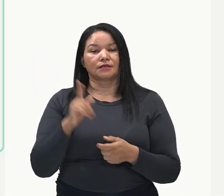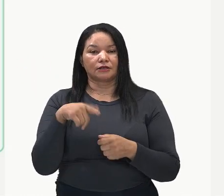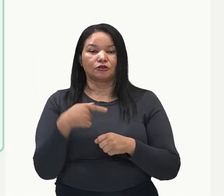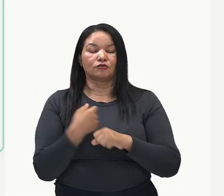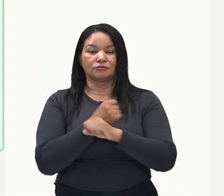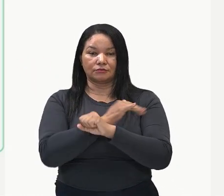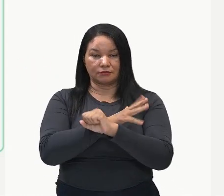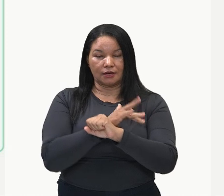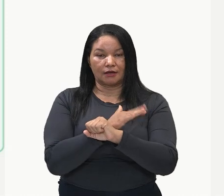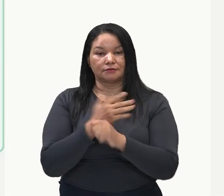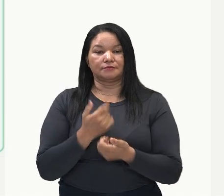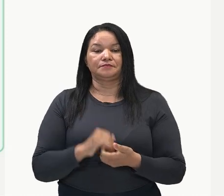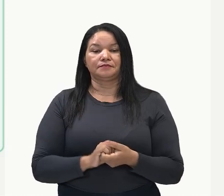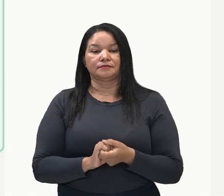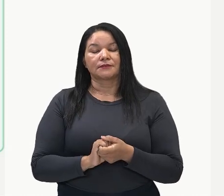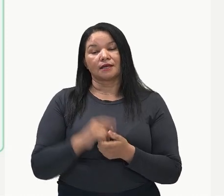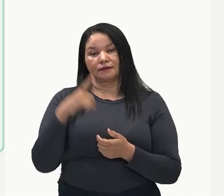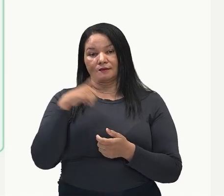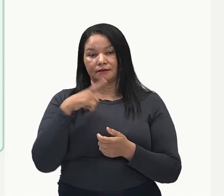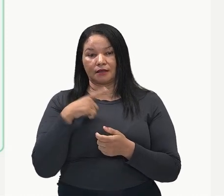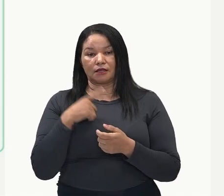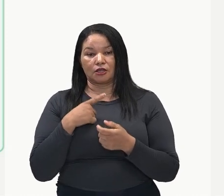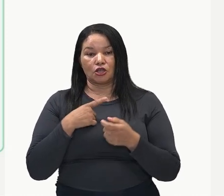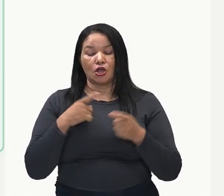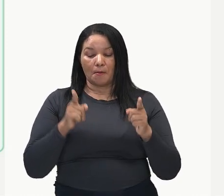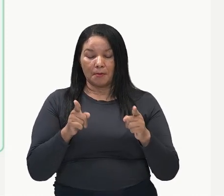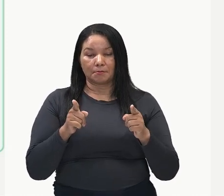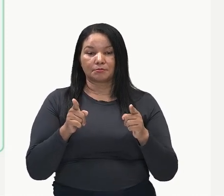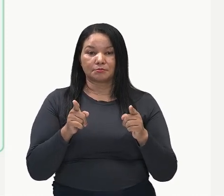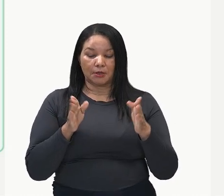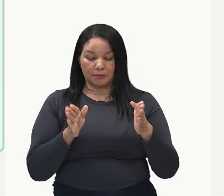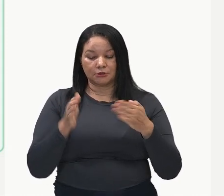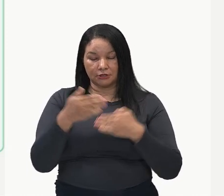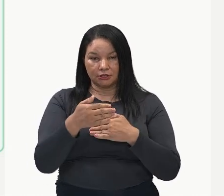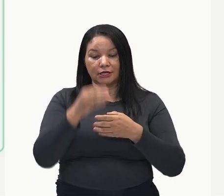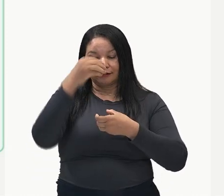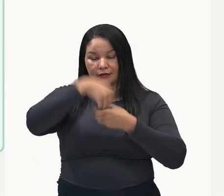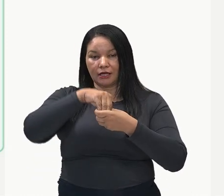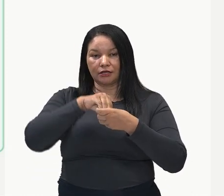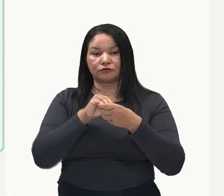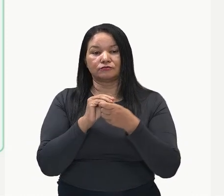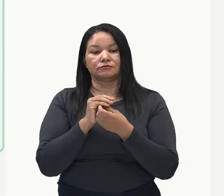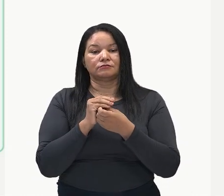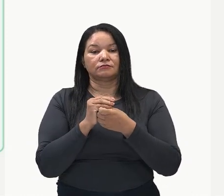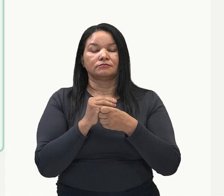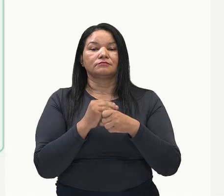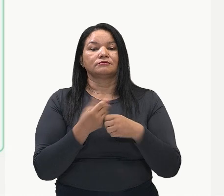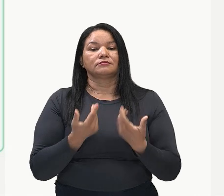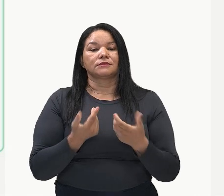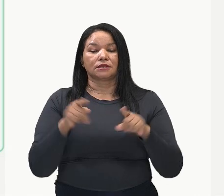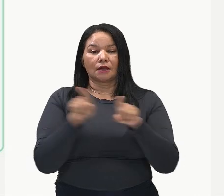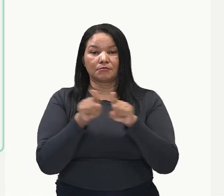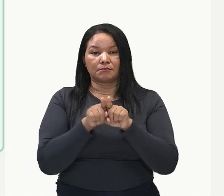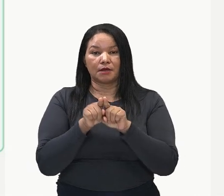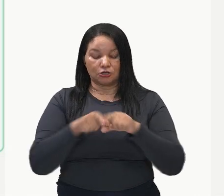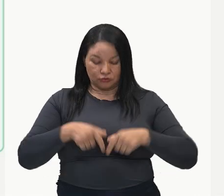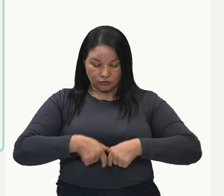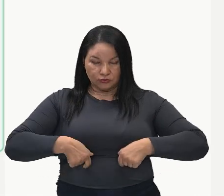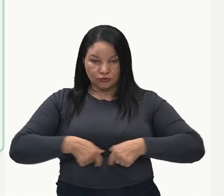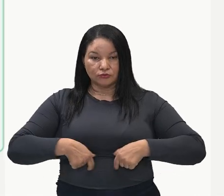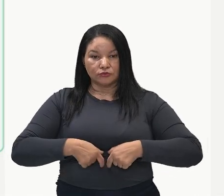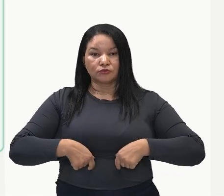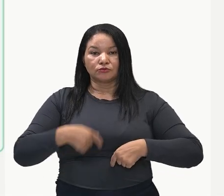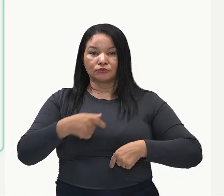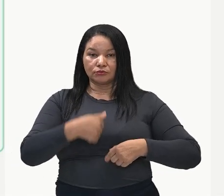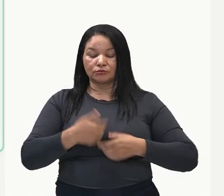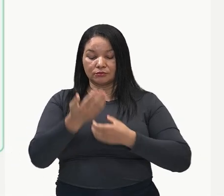substância. Então a gente tem, por exemplo, aqui uma bateria, né, o produto que tem dentro dela, ácido estomacal, como nós vimos, qual é o ácido que tem no